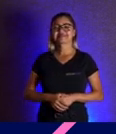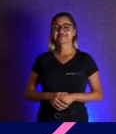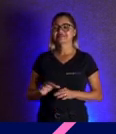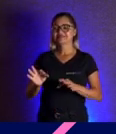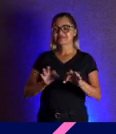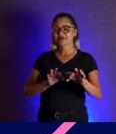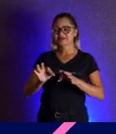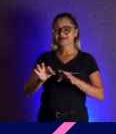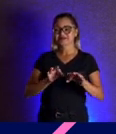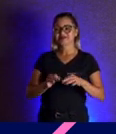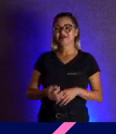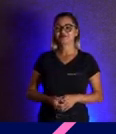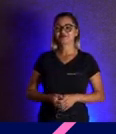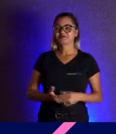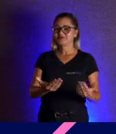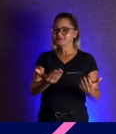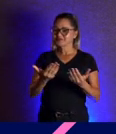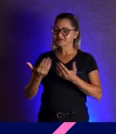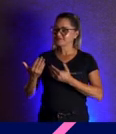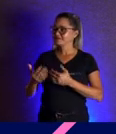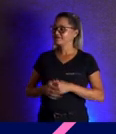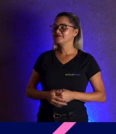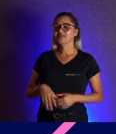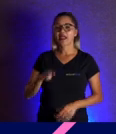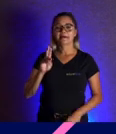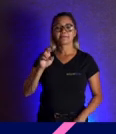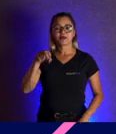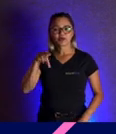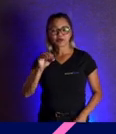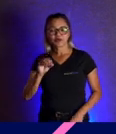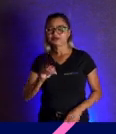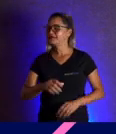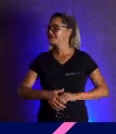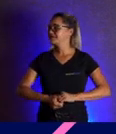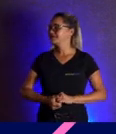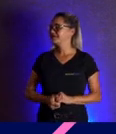Podem vir, tá? Bruno Morassuti.